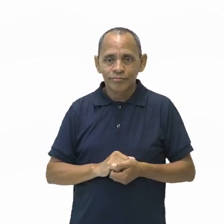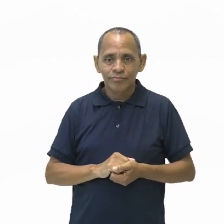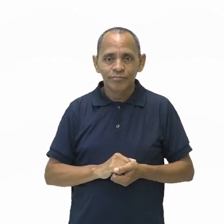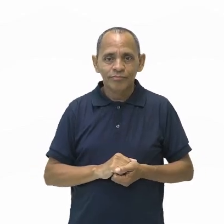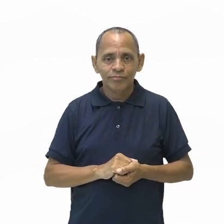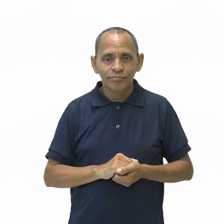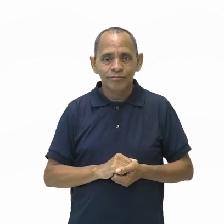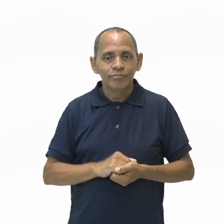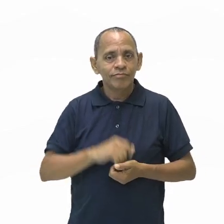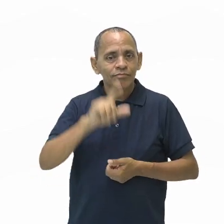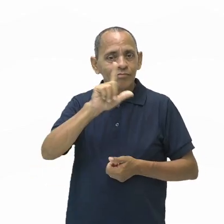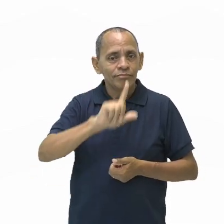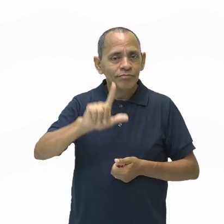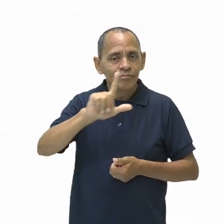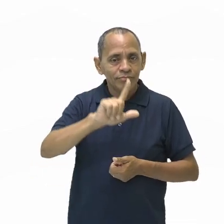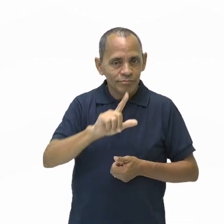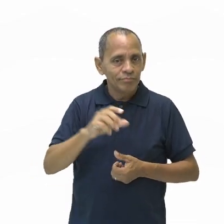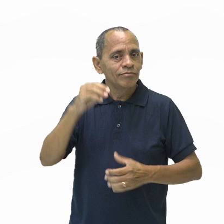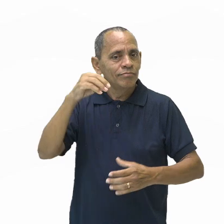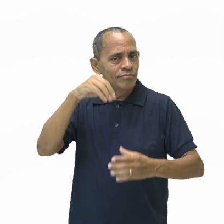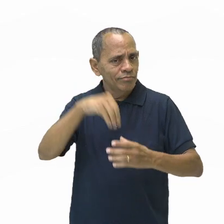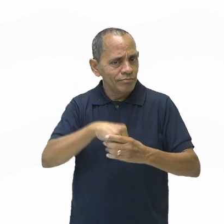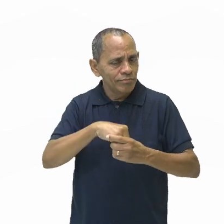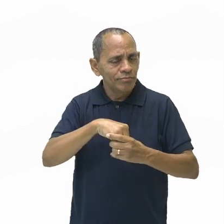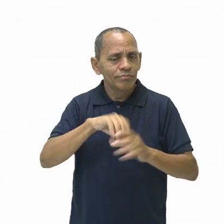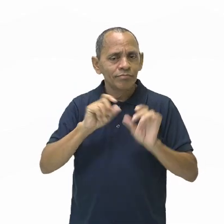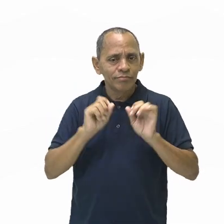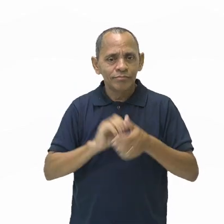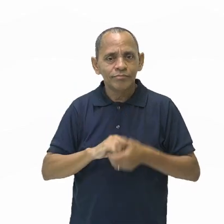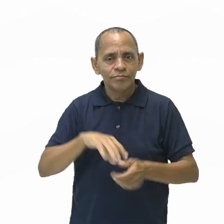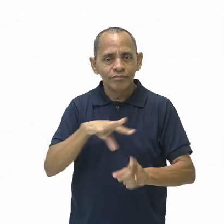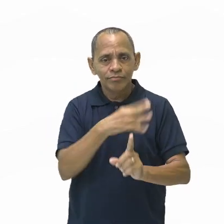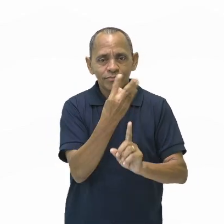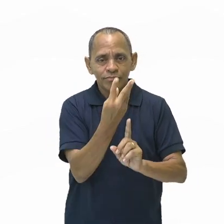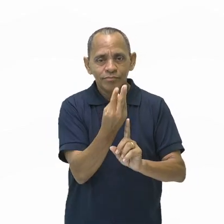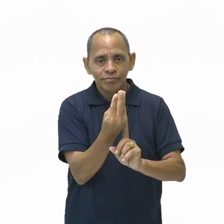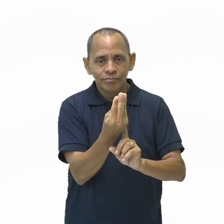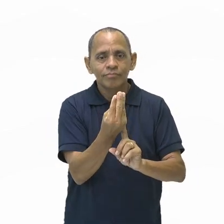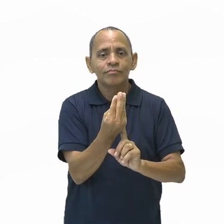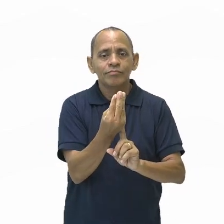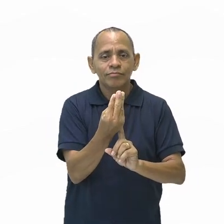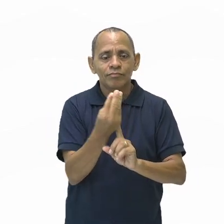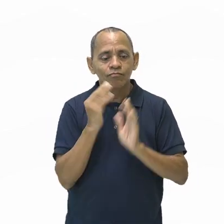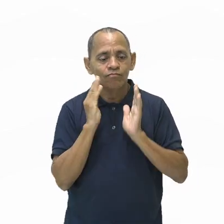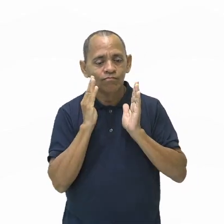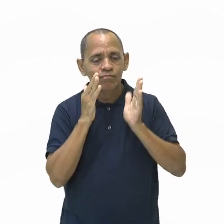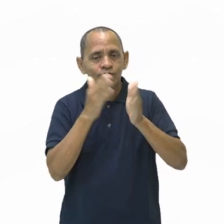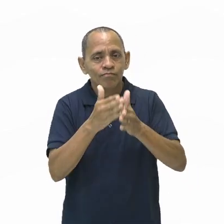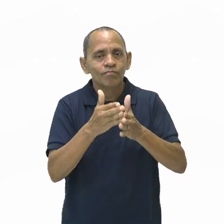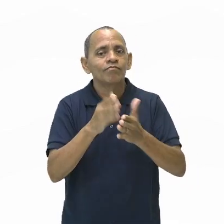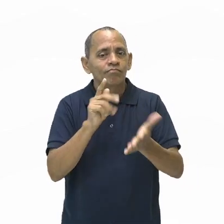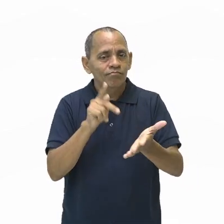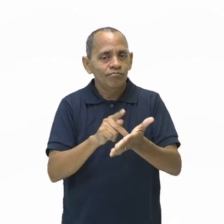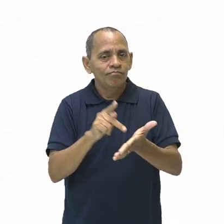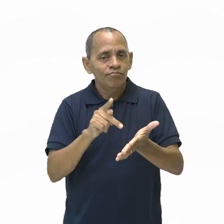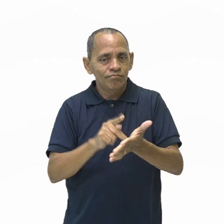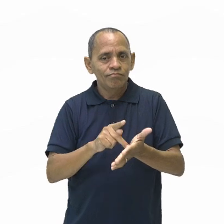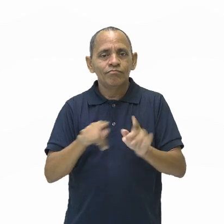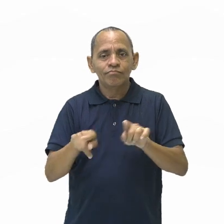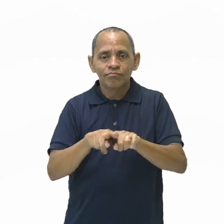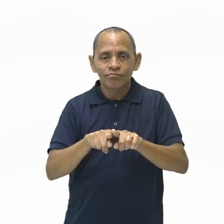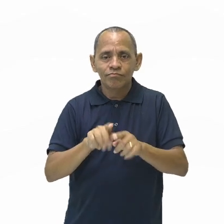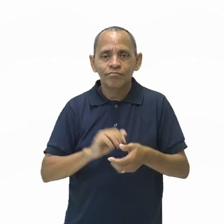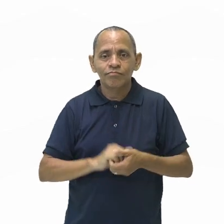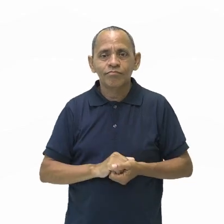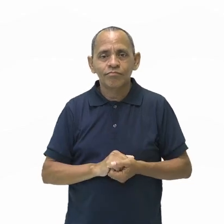a literatura, ela traz esse lado da arte misturado com a nossa realidade, as questões ali que a gente